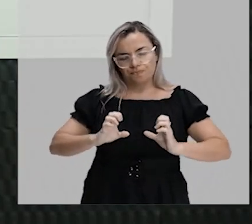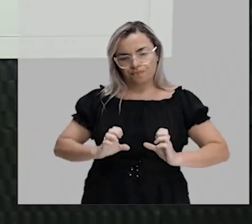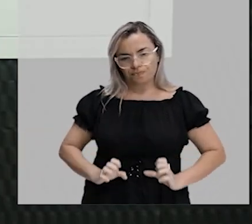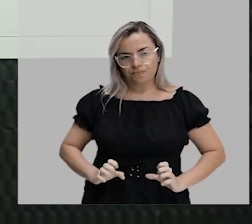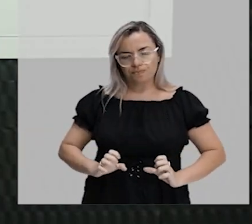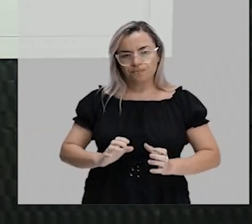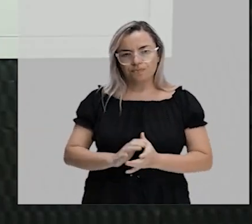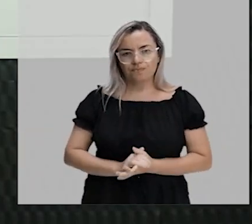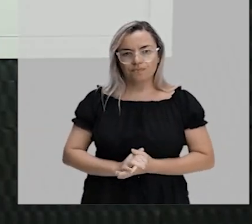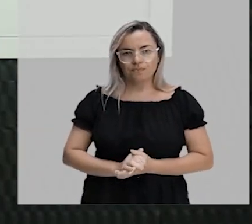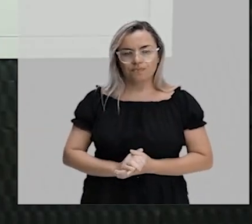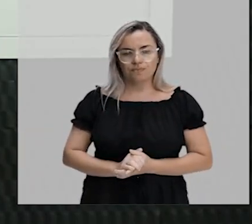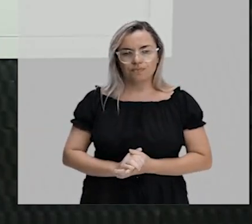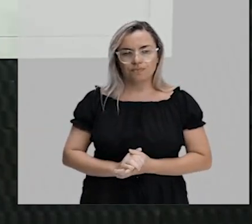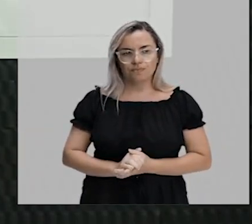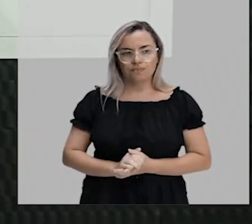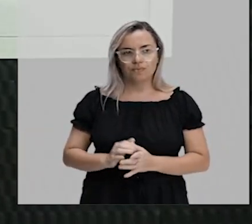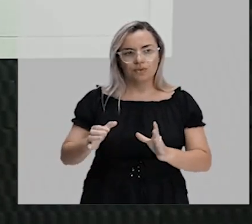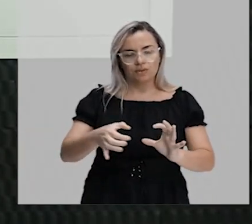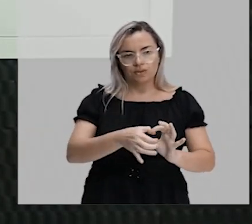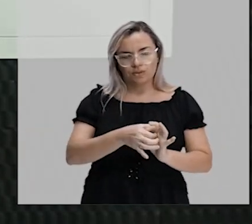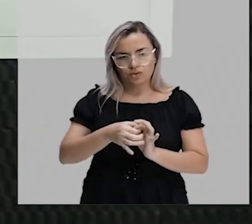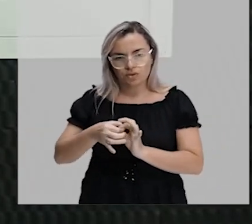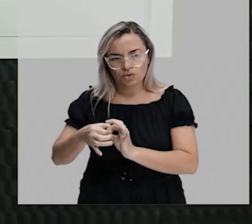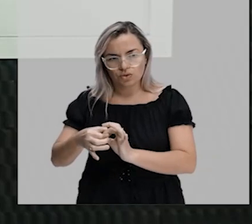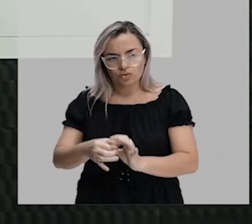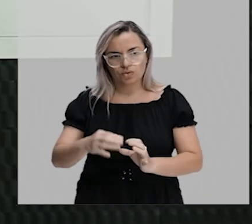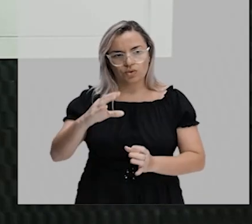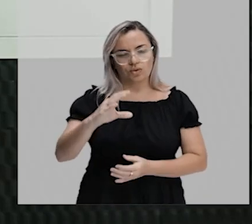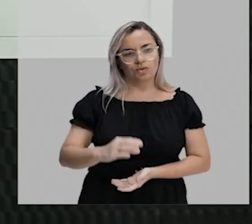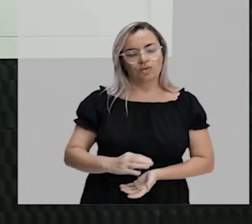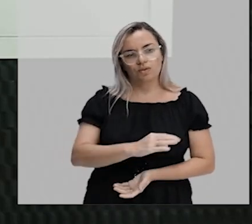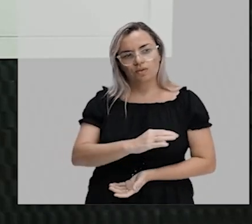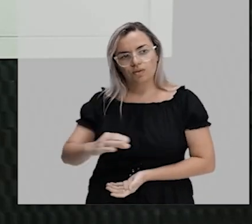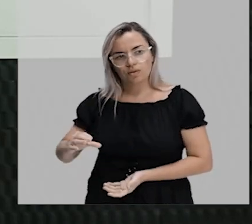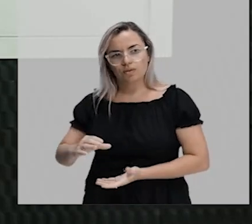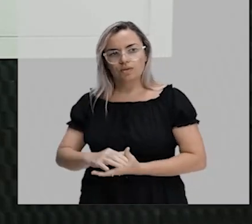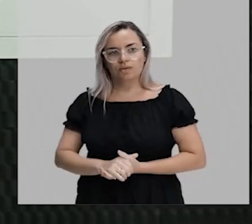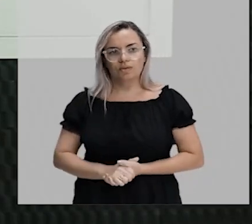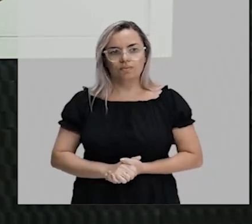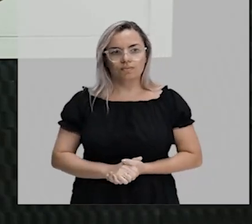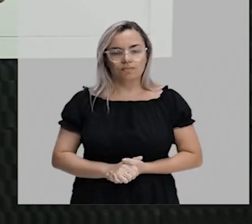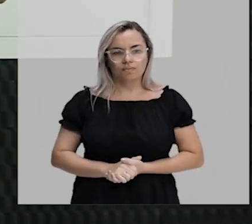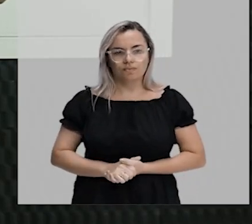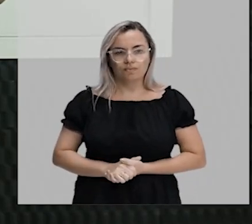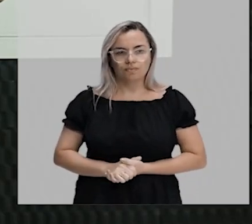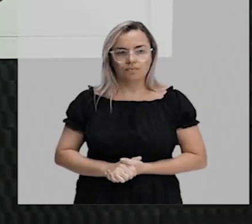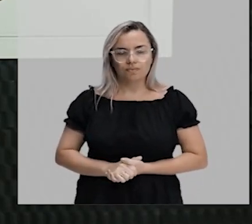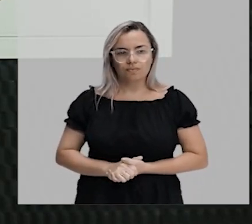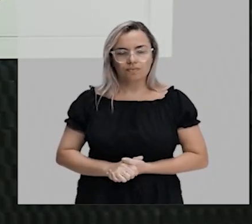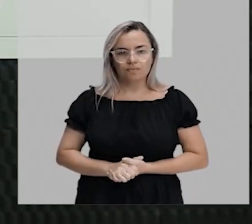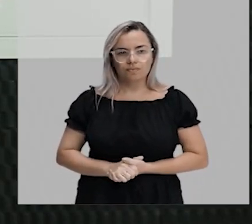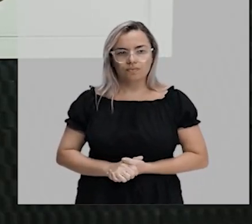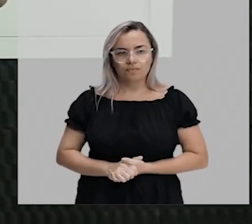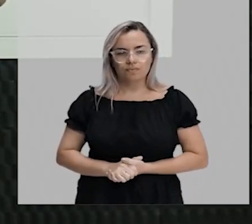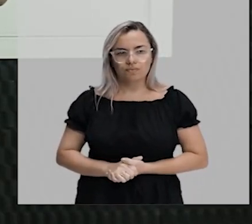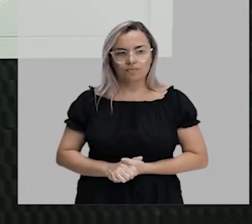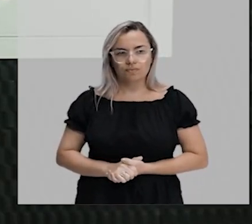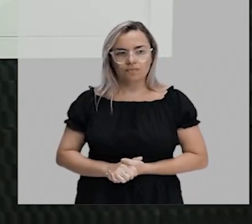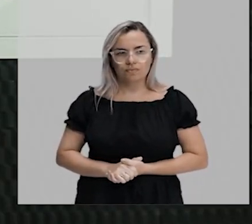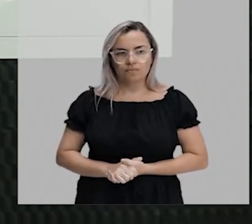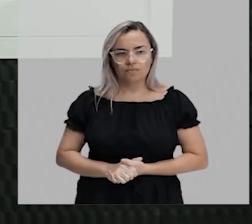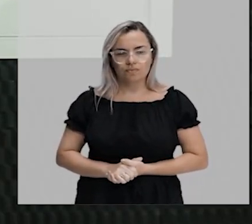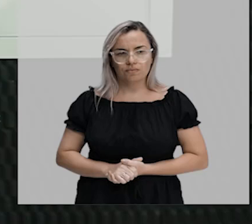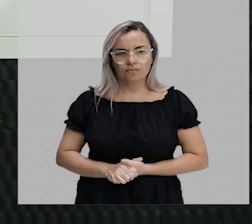vai se juntar ao cristianismo. Então, nós já temos aqui ética, aqui, claro, também seguido